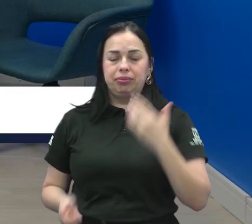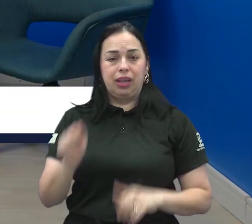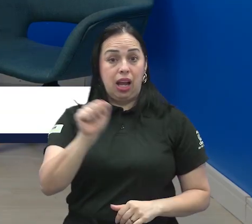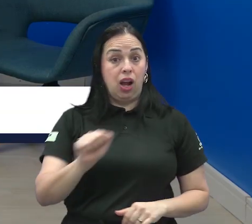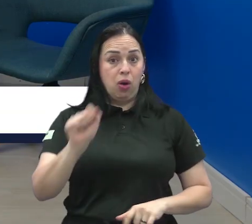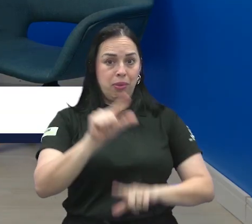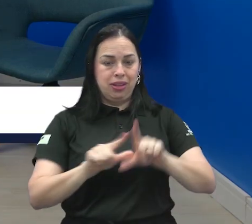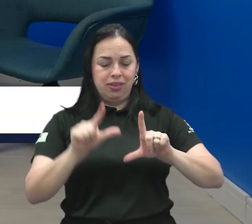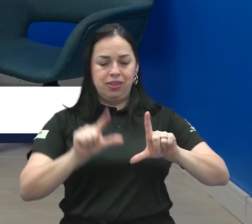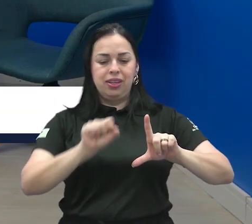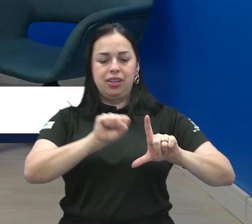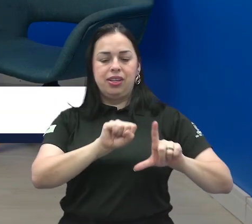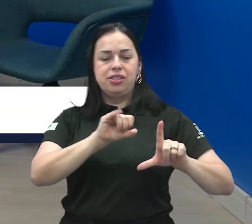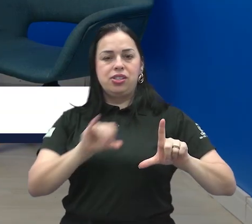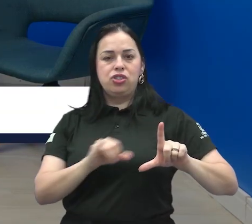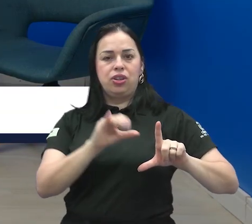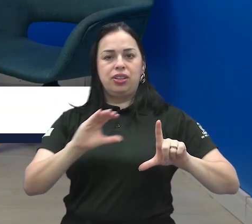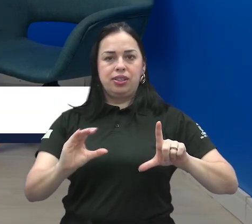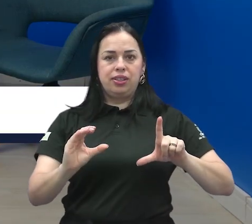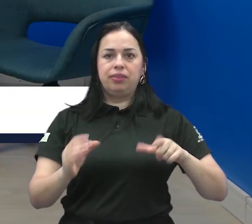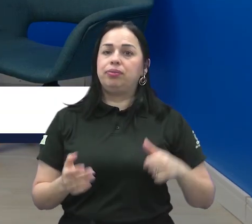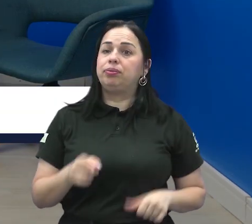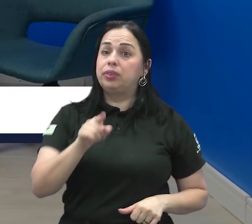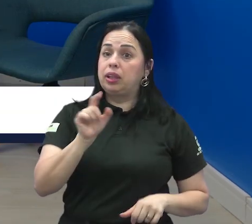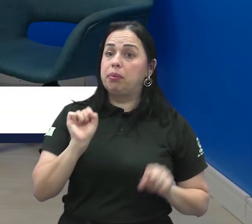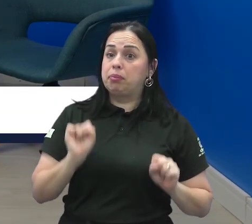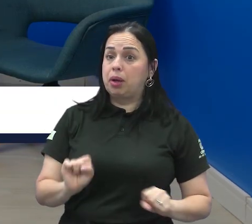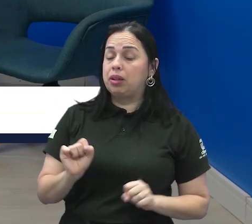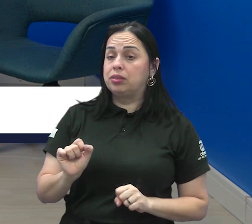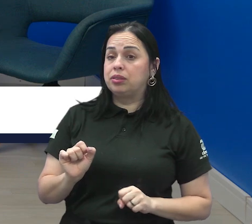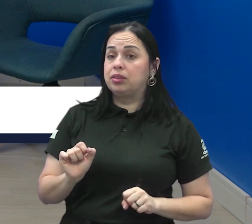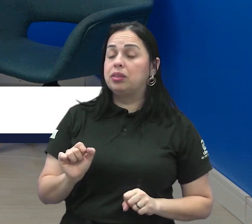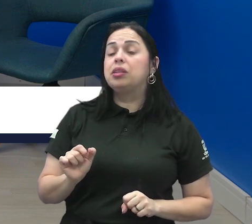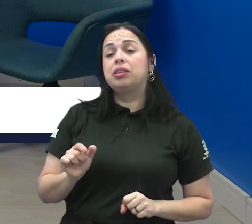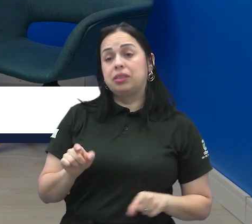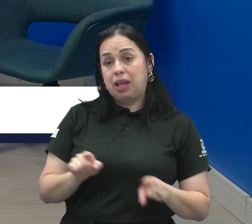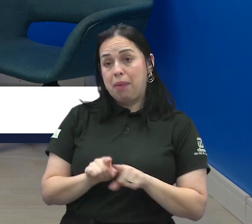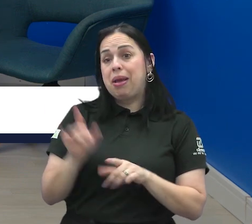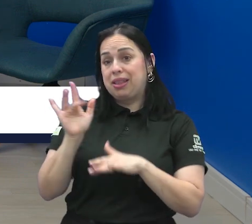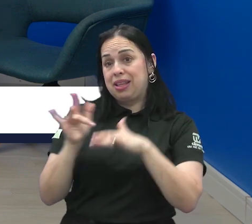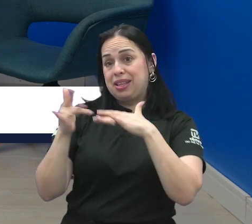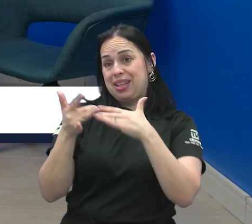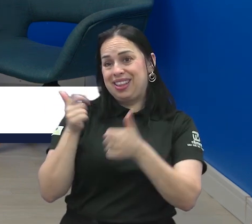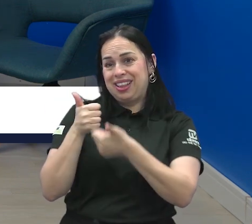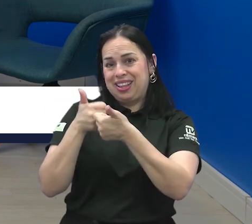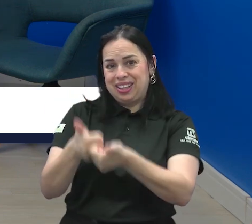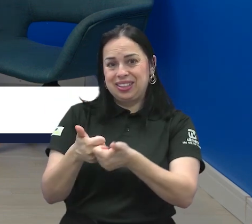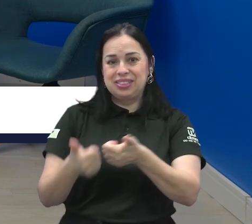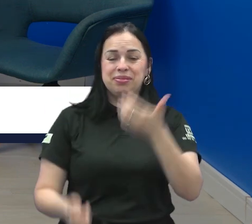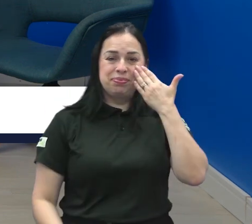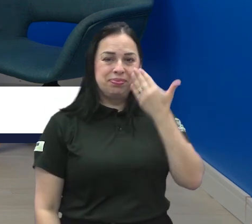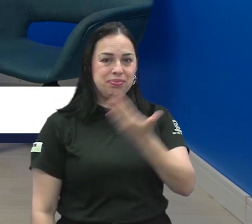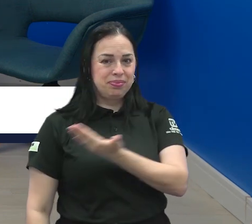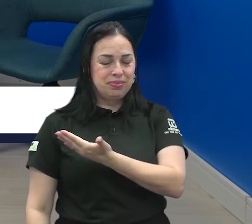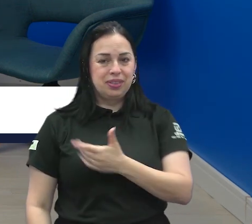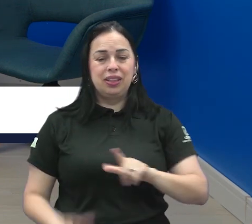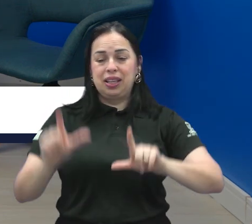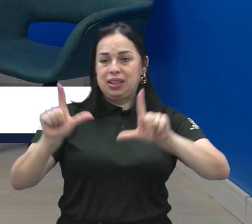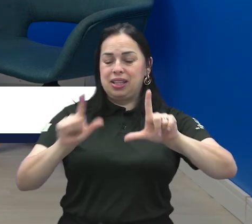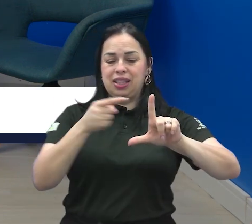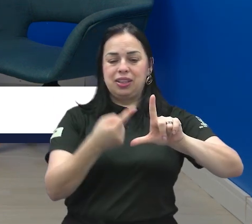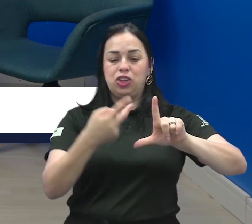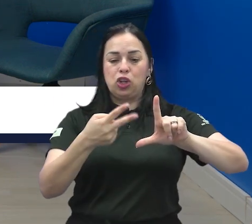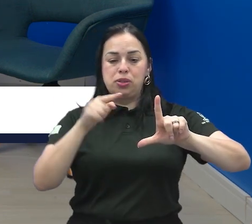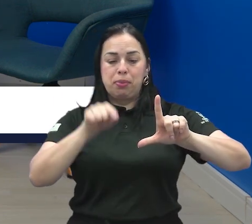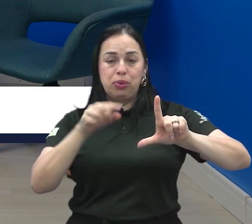do YouTube, @TV Câmara SJC. E você pode participar nas nossas redes sociais. Tem o canal